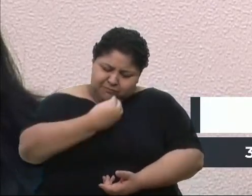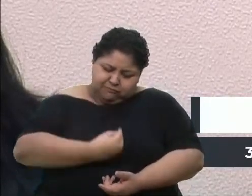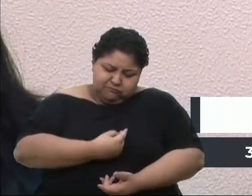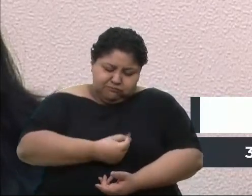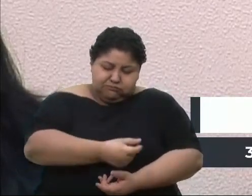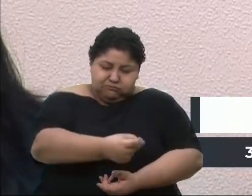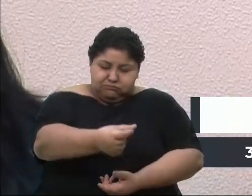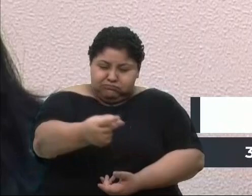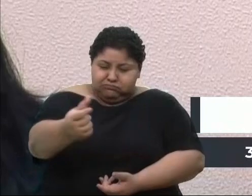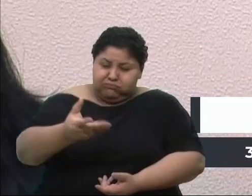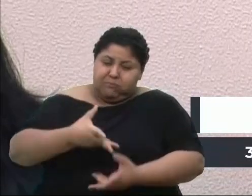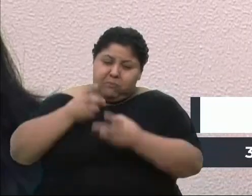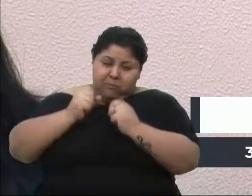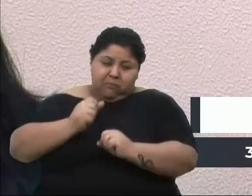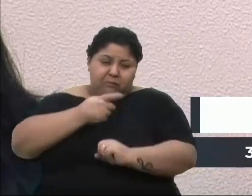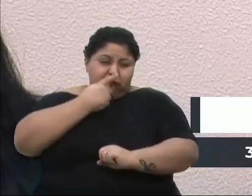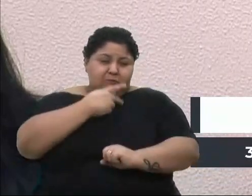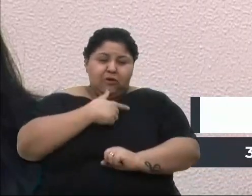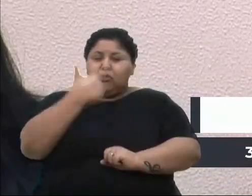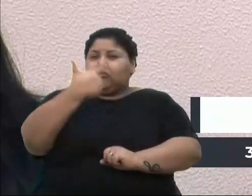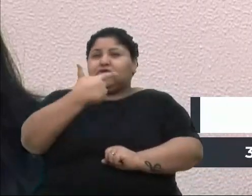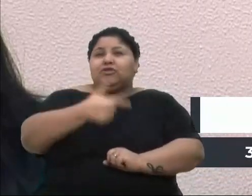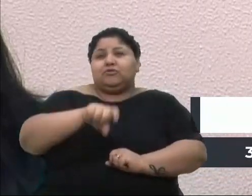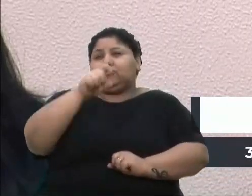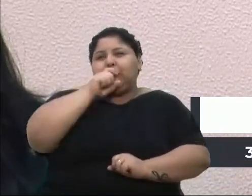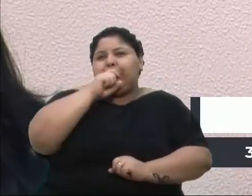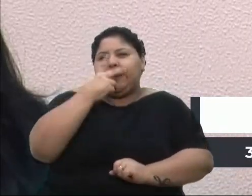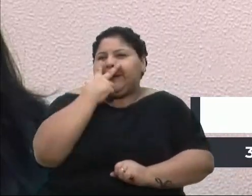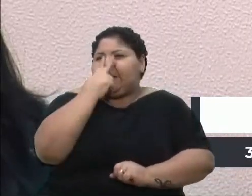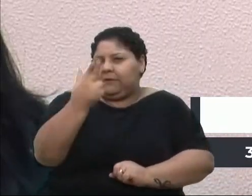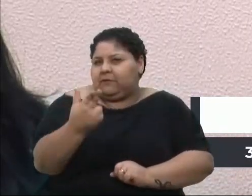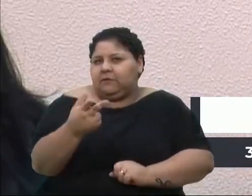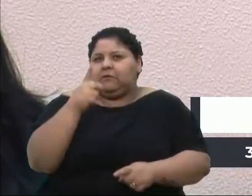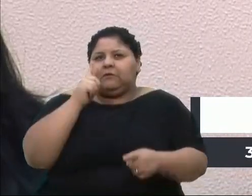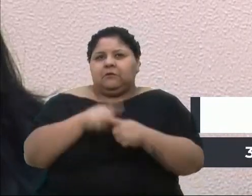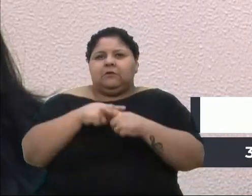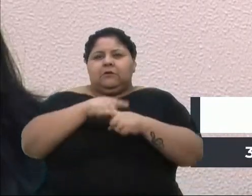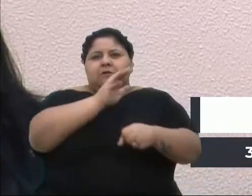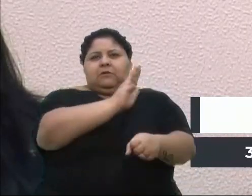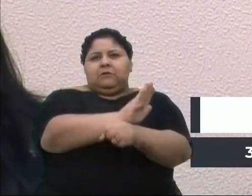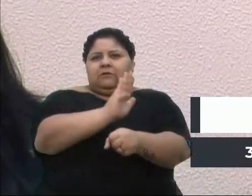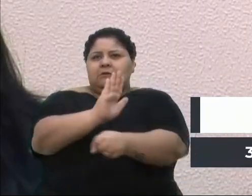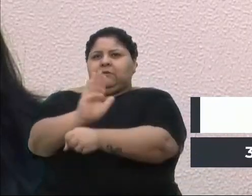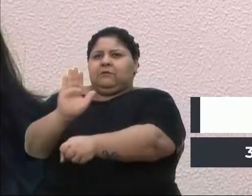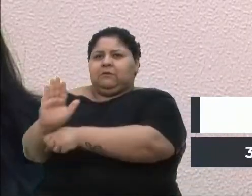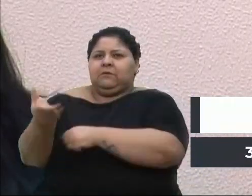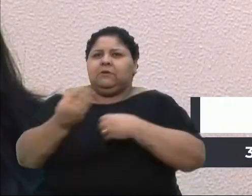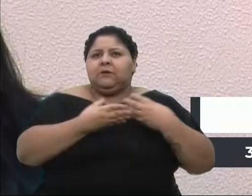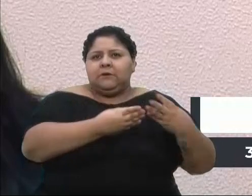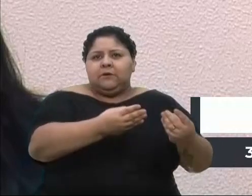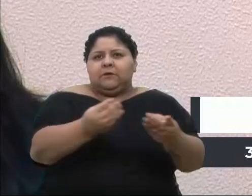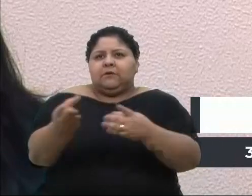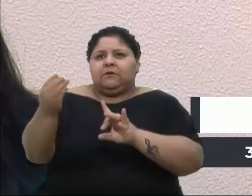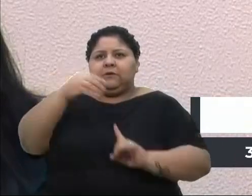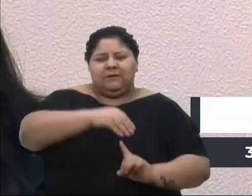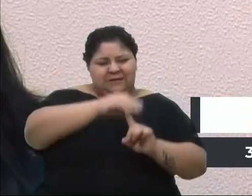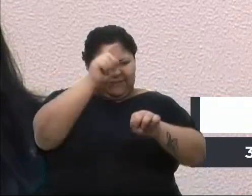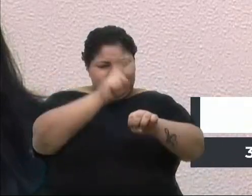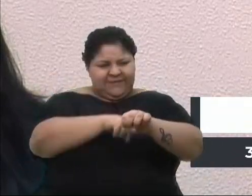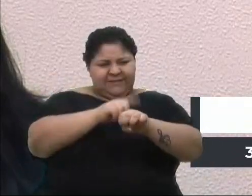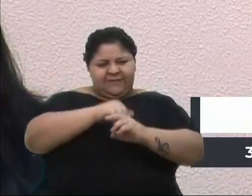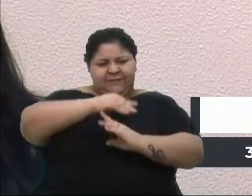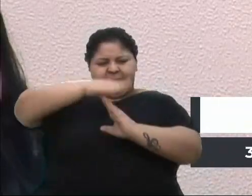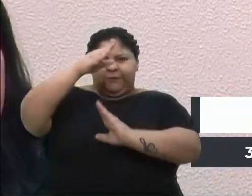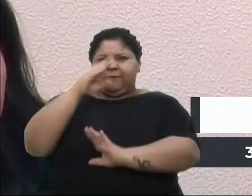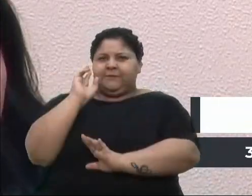e posso dizer aqui como um segundo pai que eu tive, porque me ajudou e me ajudava muito, principalmente nas horas mais difíceis da